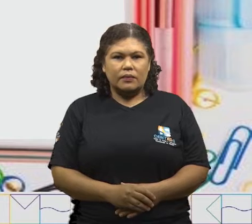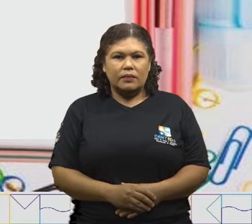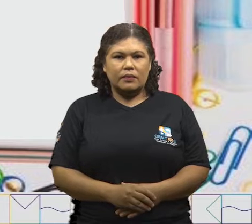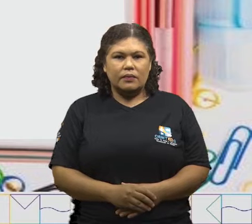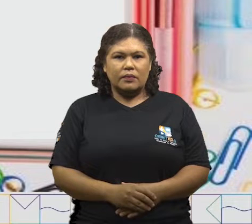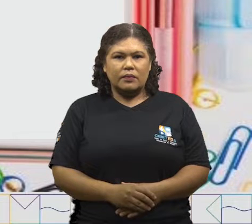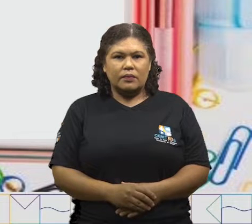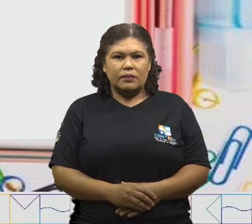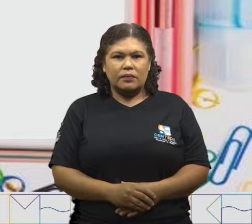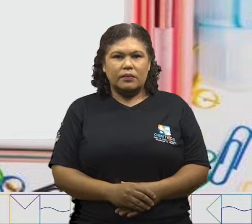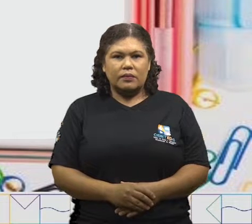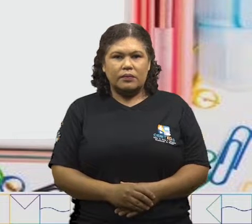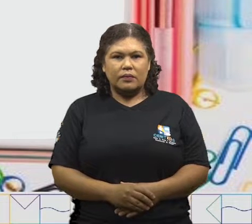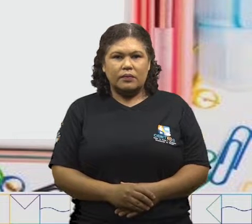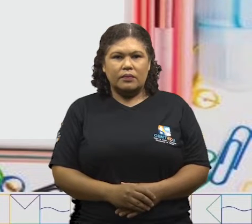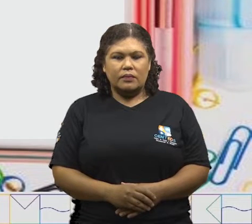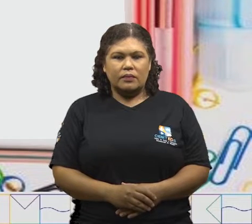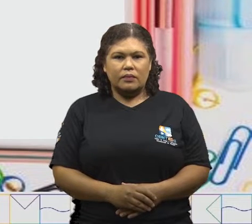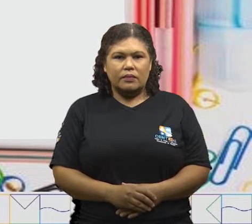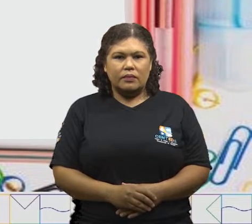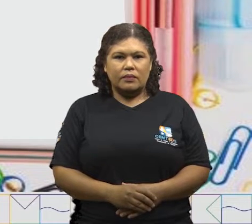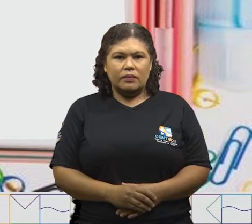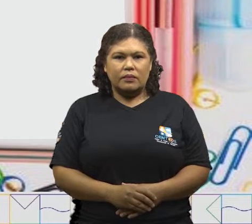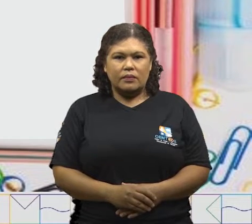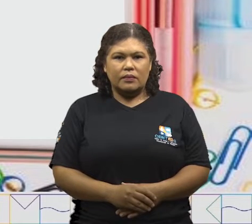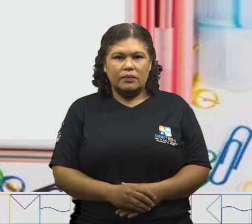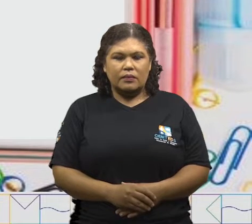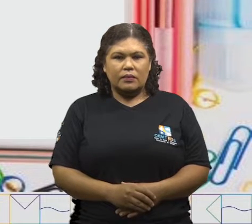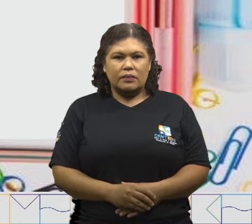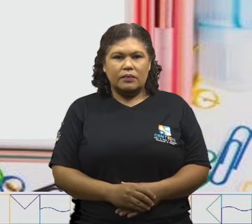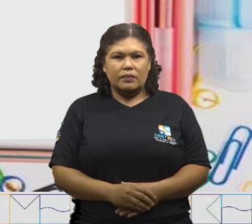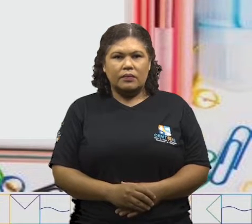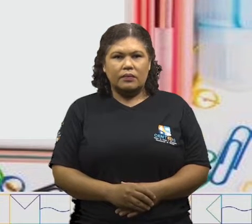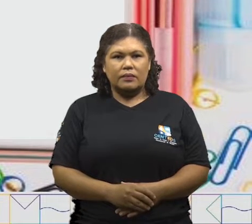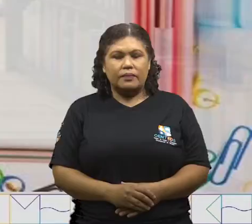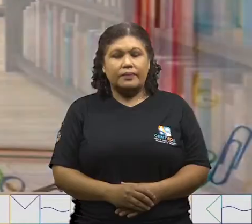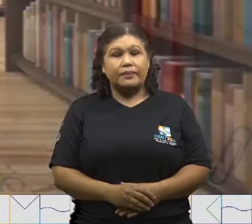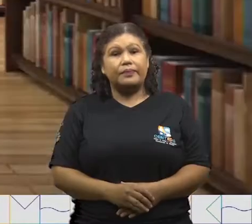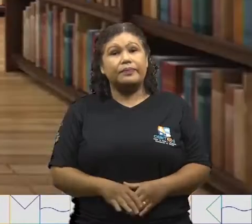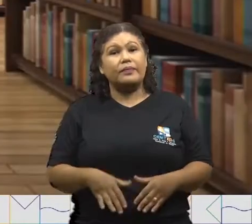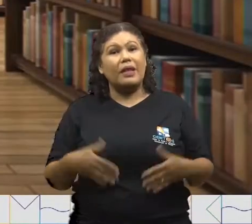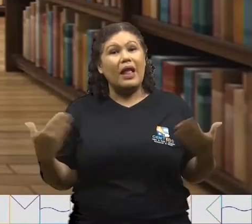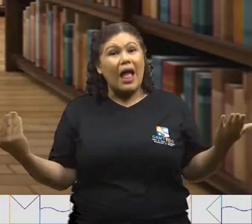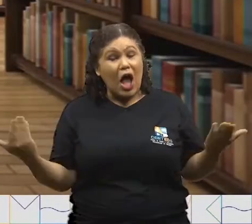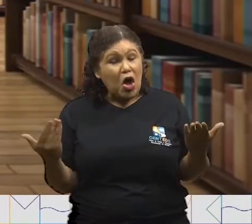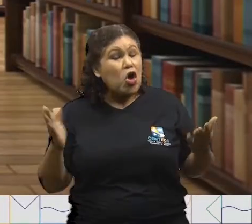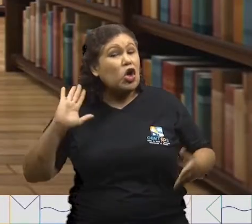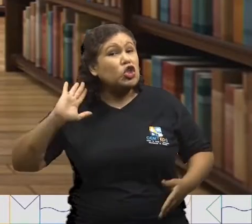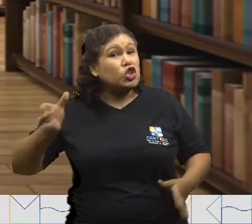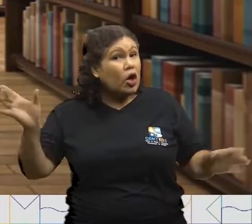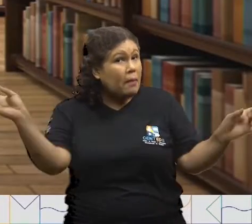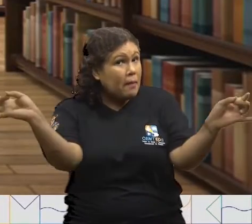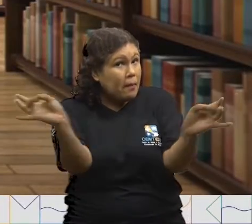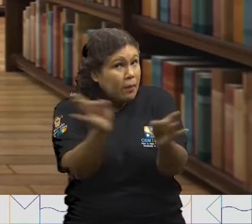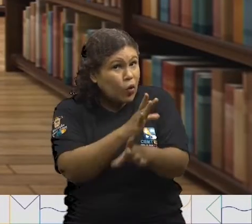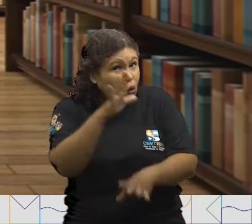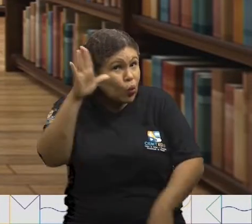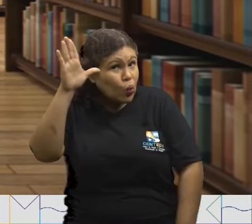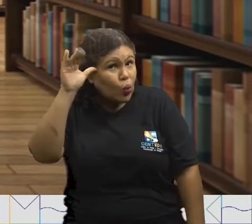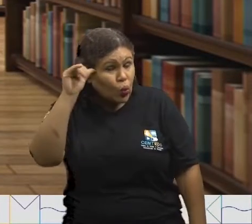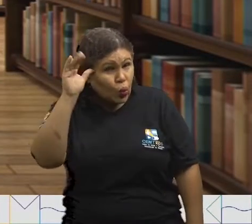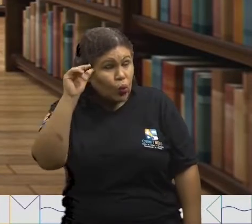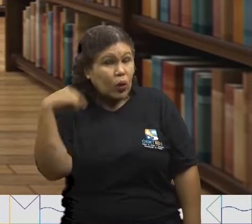chamada Jack Jumper com uma mordida fatal. Agora sim, depois